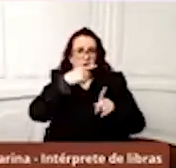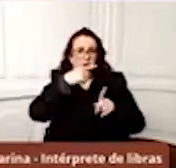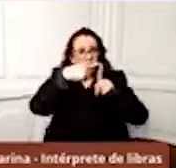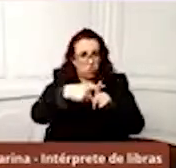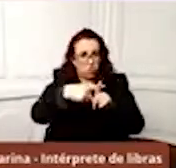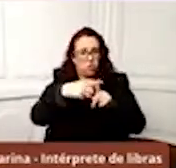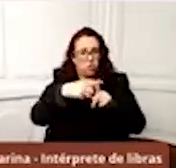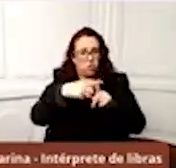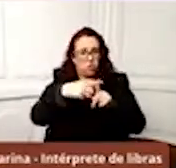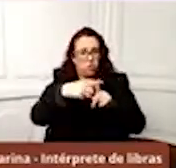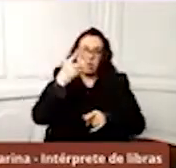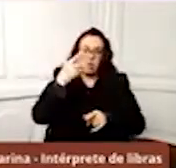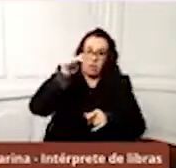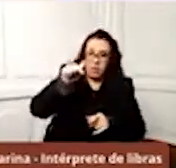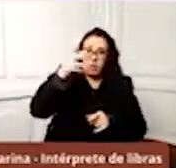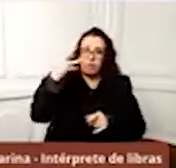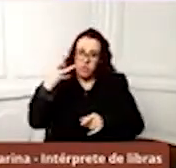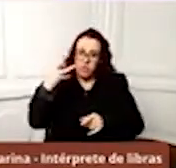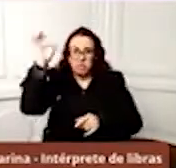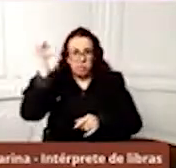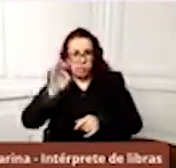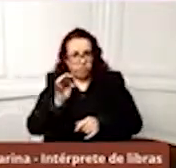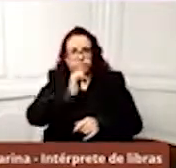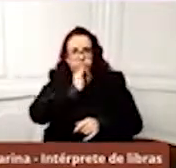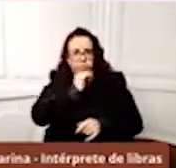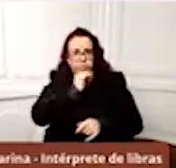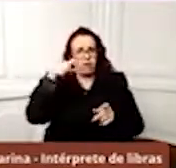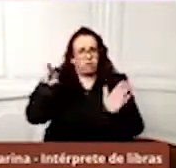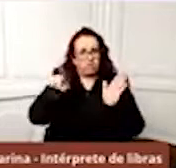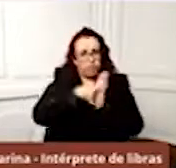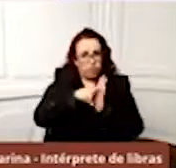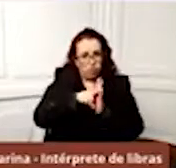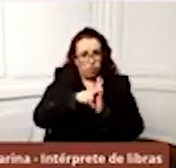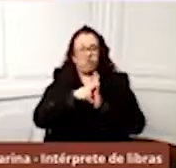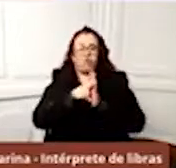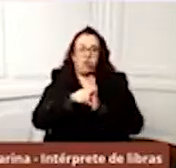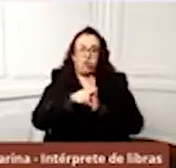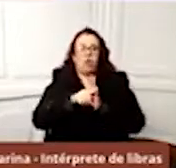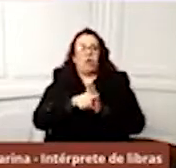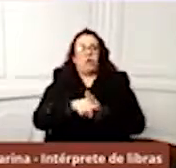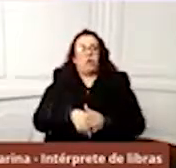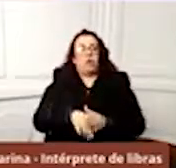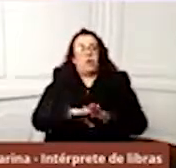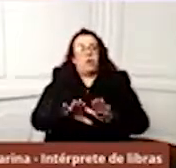73% testaram negativo. Ou seja, enquanto a população em geral,